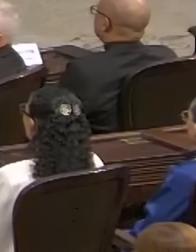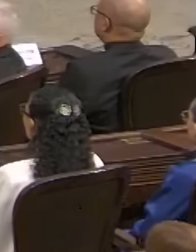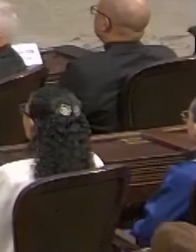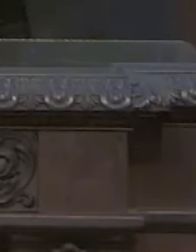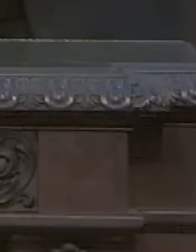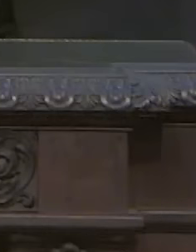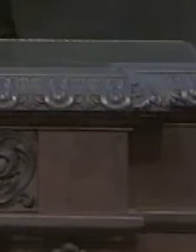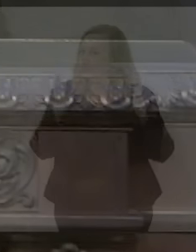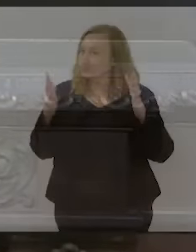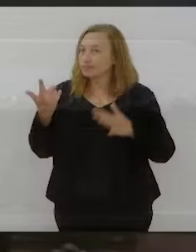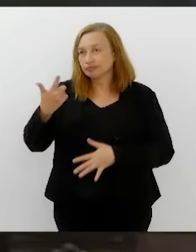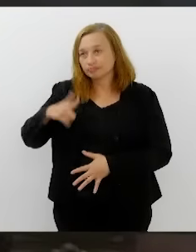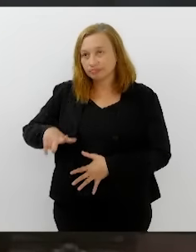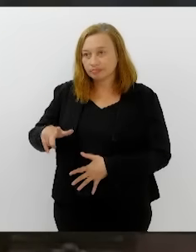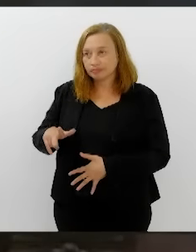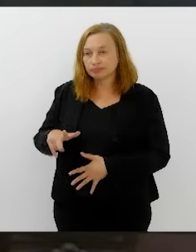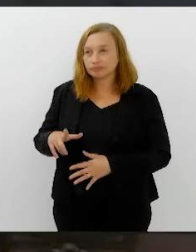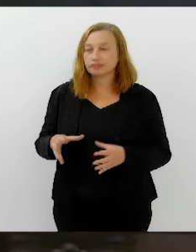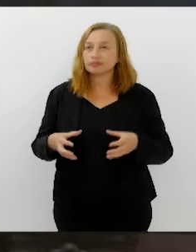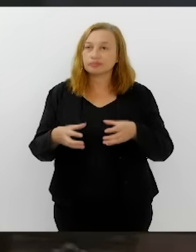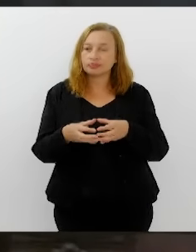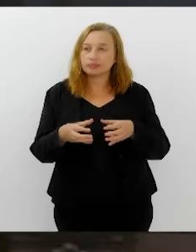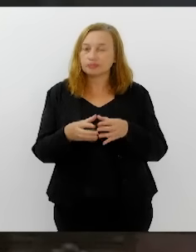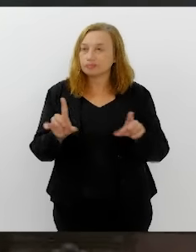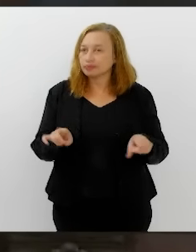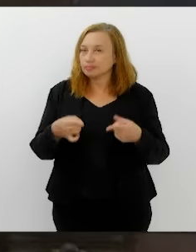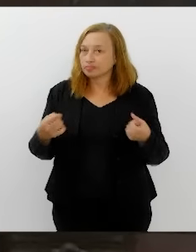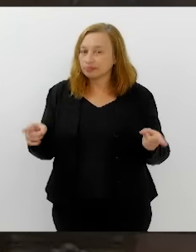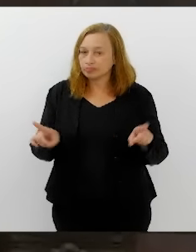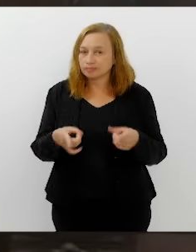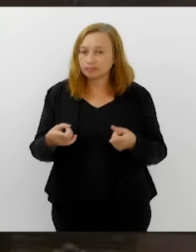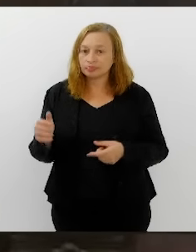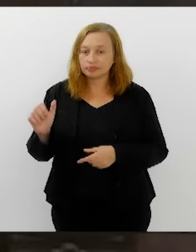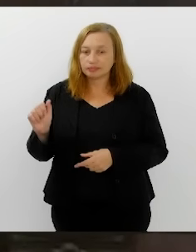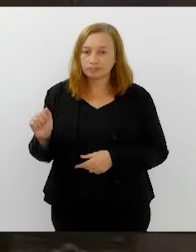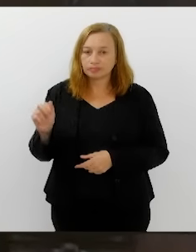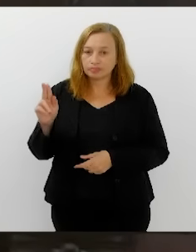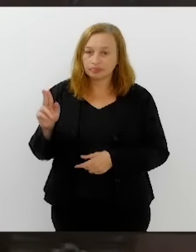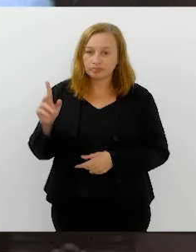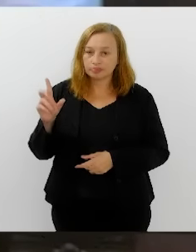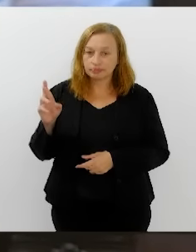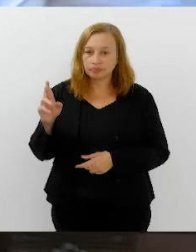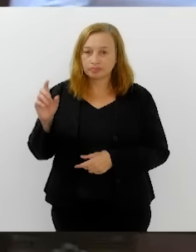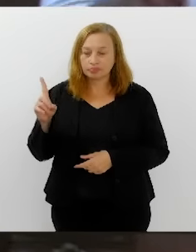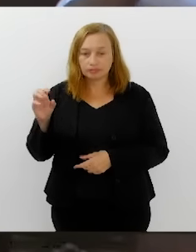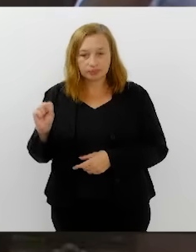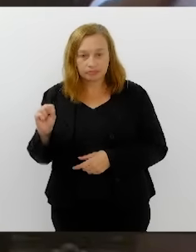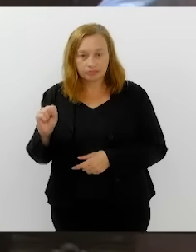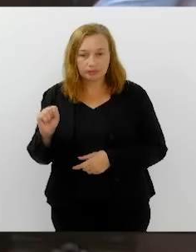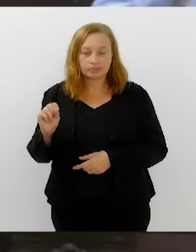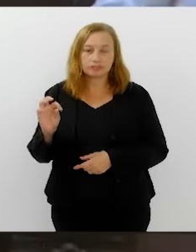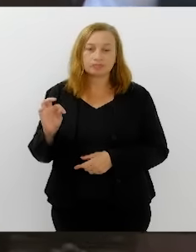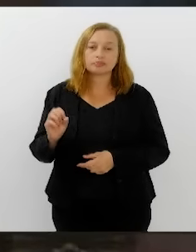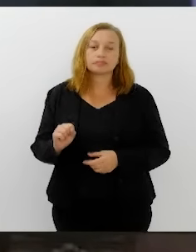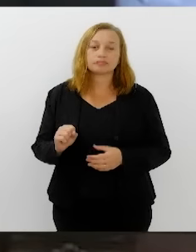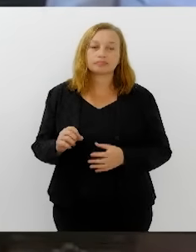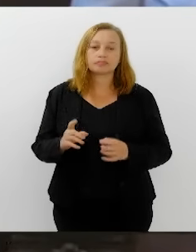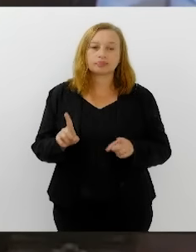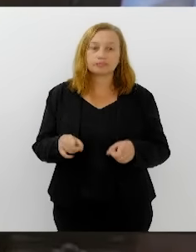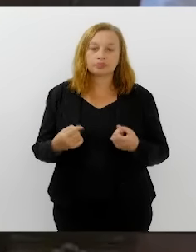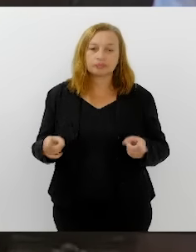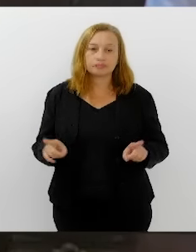Parabéns, mais uma vez, ao coro e à banda internacional dos Arautos do Evangelho, na execução da música Marche Savoy.